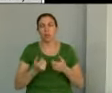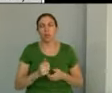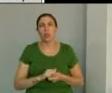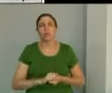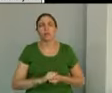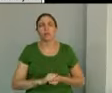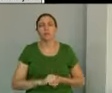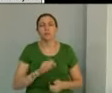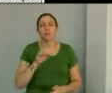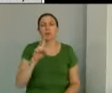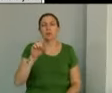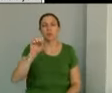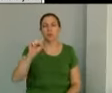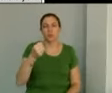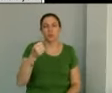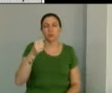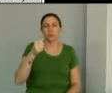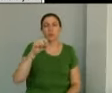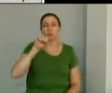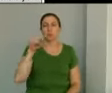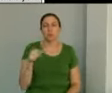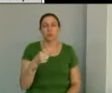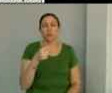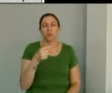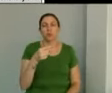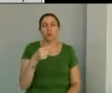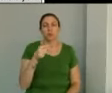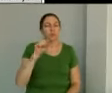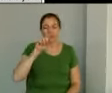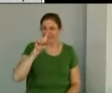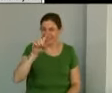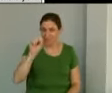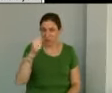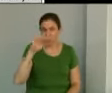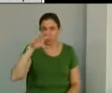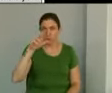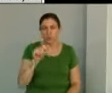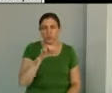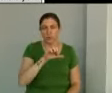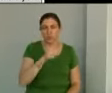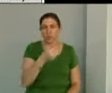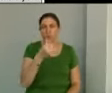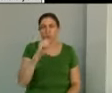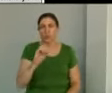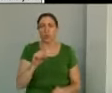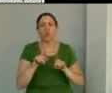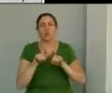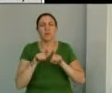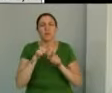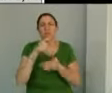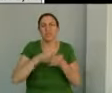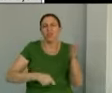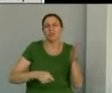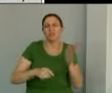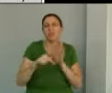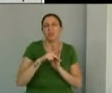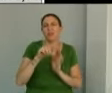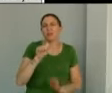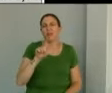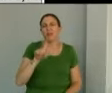juros, 18.960. Outras taxas de vigilância, de alvará, de aprovação de projeto de construção civil,